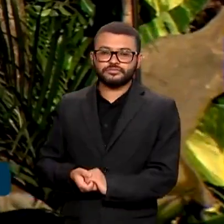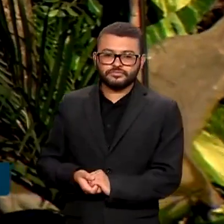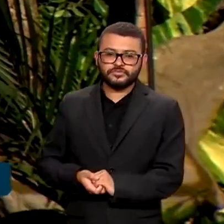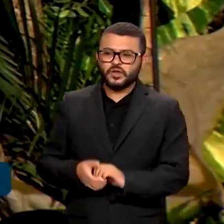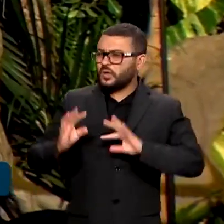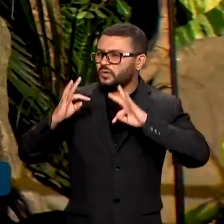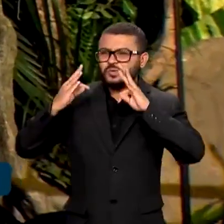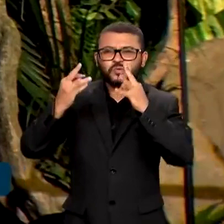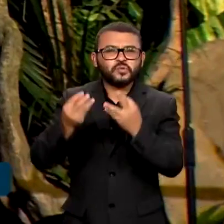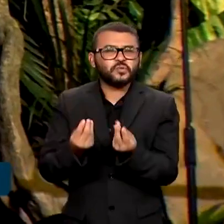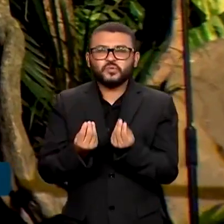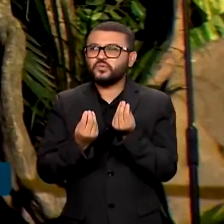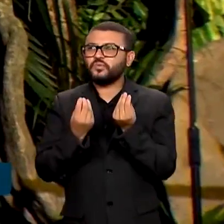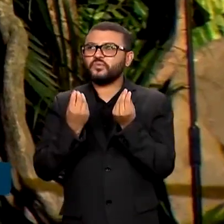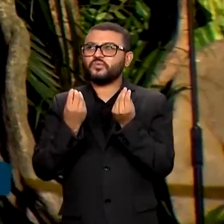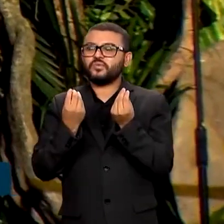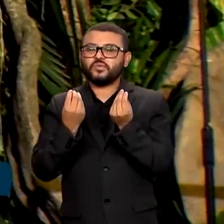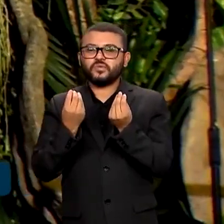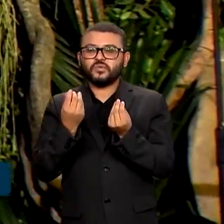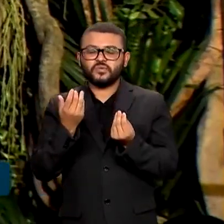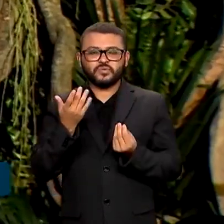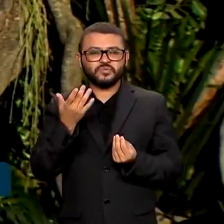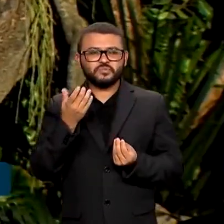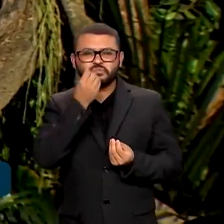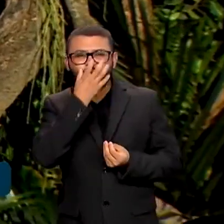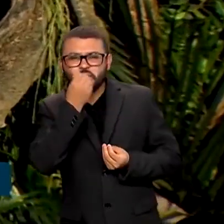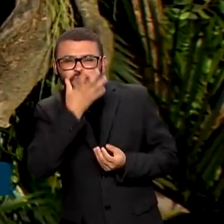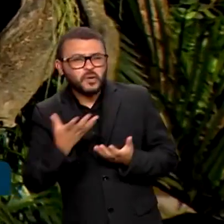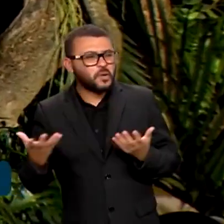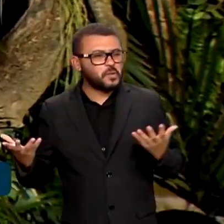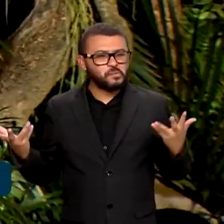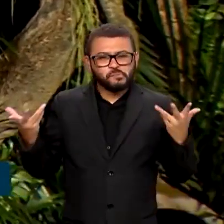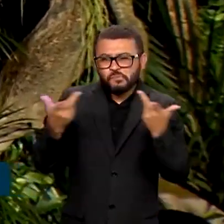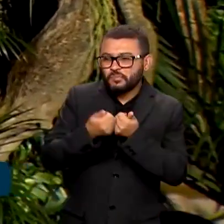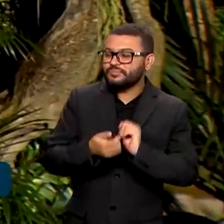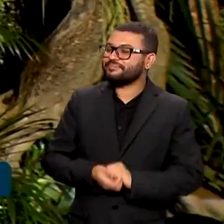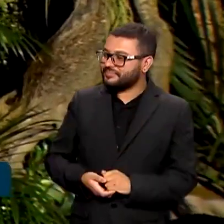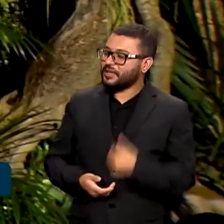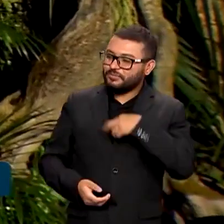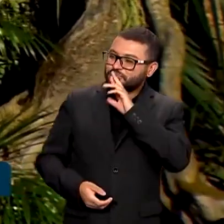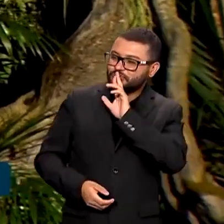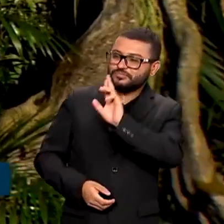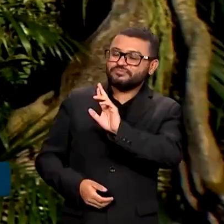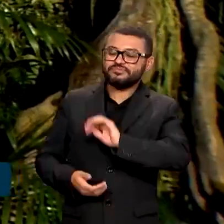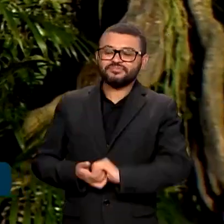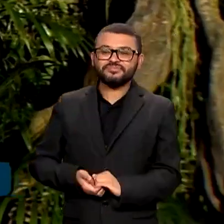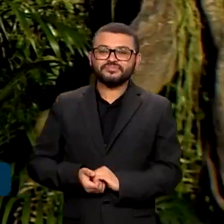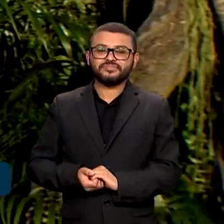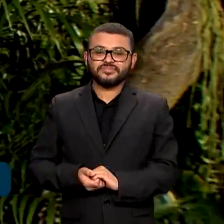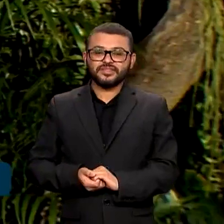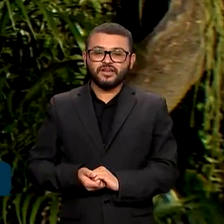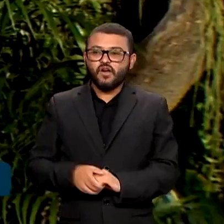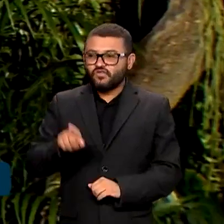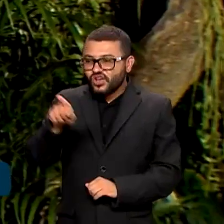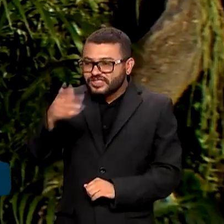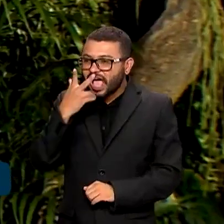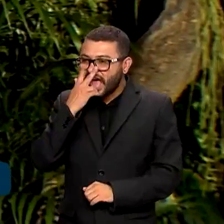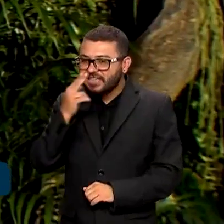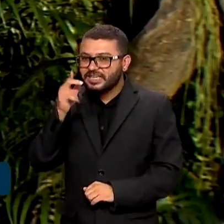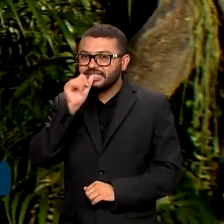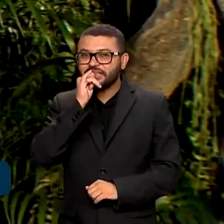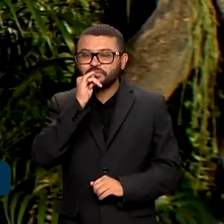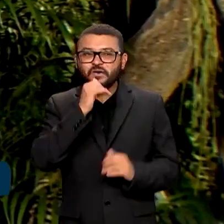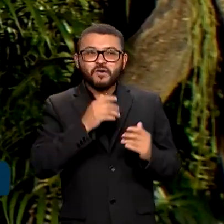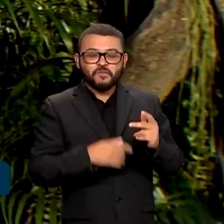Está tudo muito com bom gosto. Aí eu disse, quer dizer que para os chefes